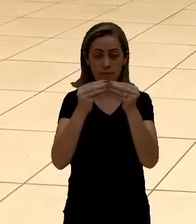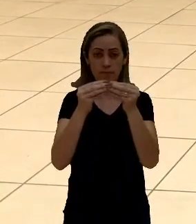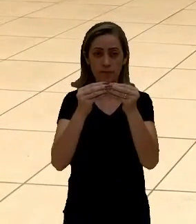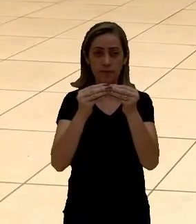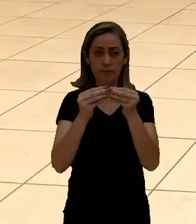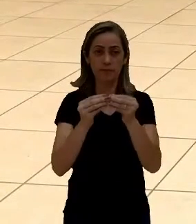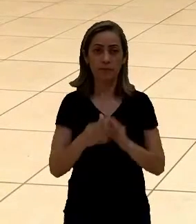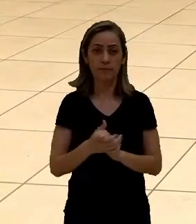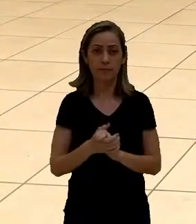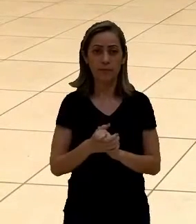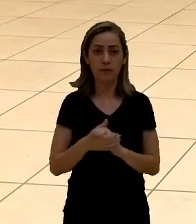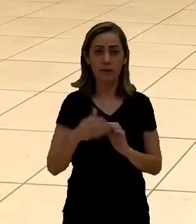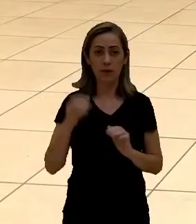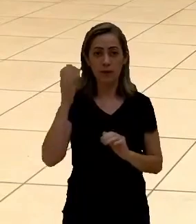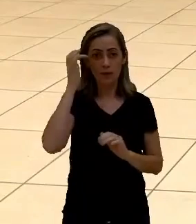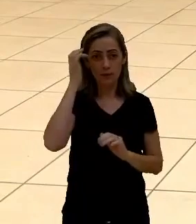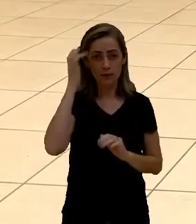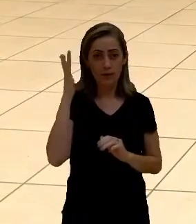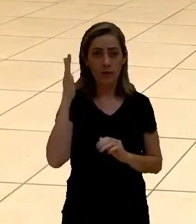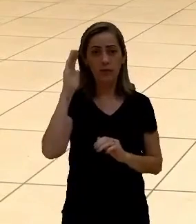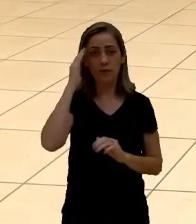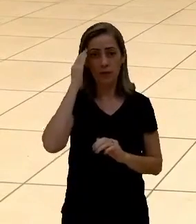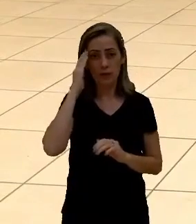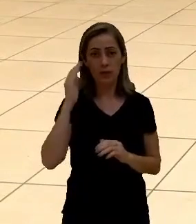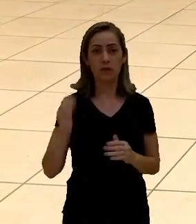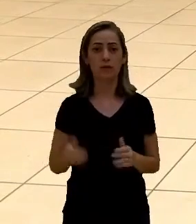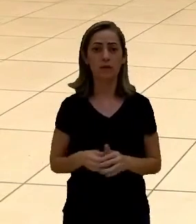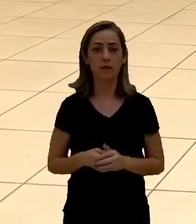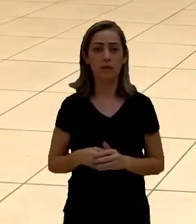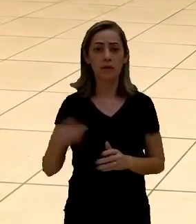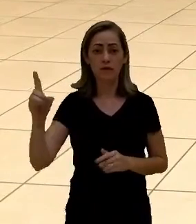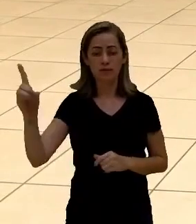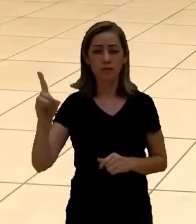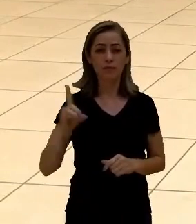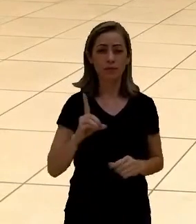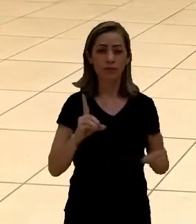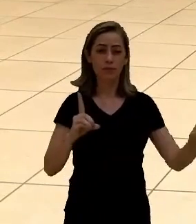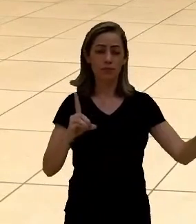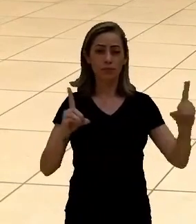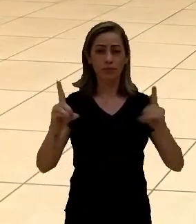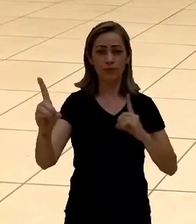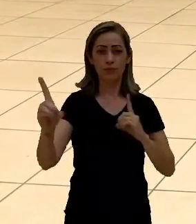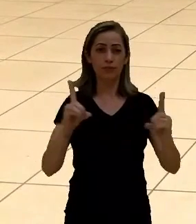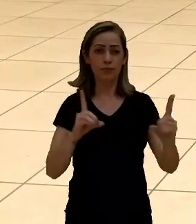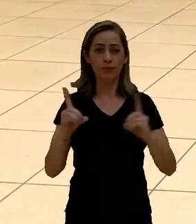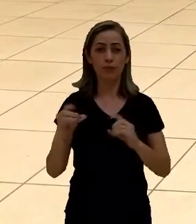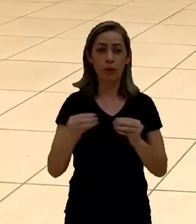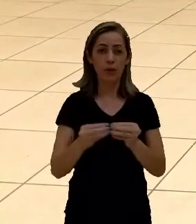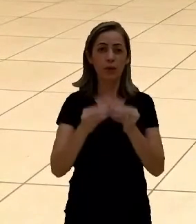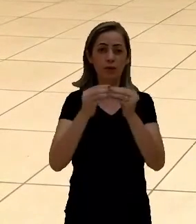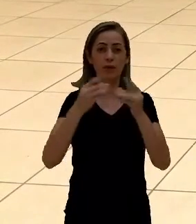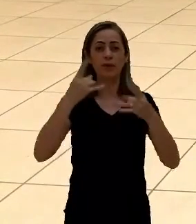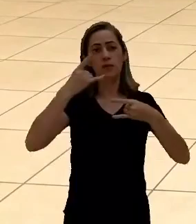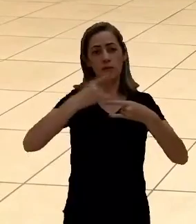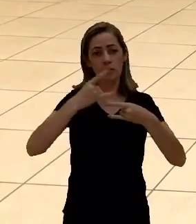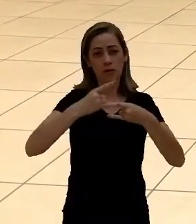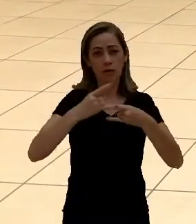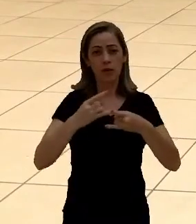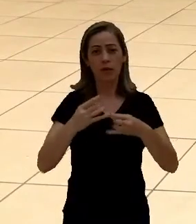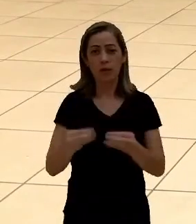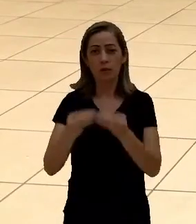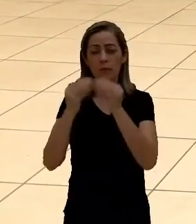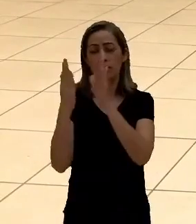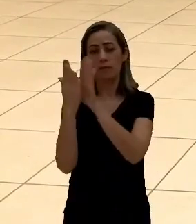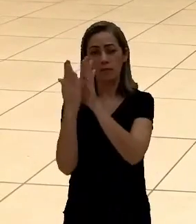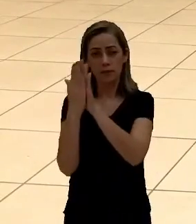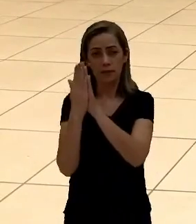entendam então nestas Idas e Vindas neste ping-pong de missa online missa presencial